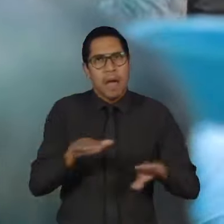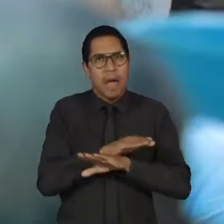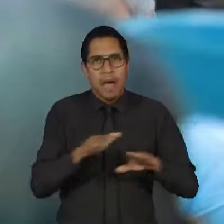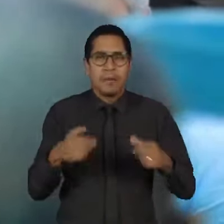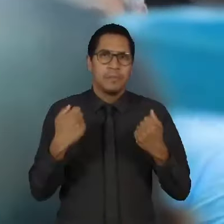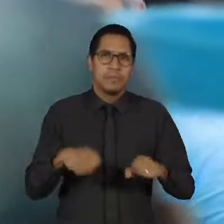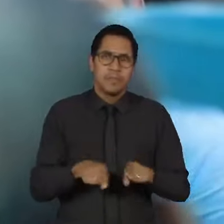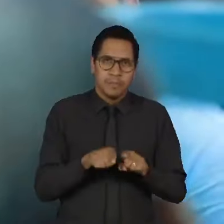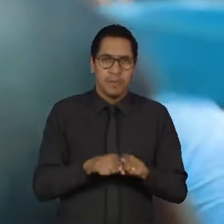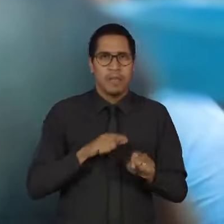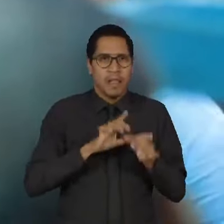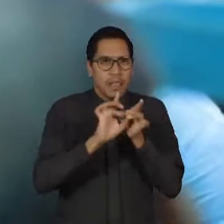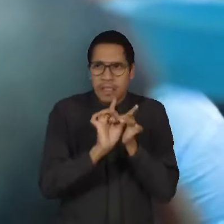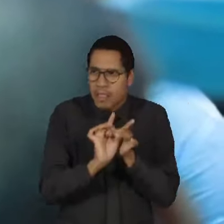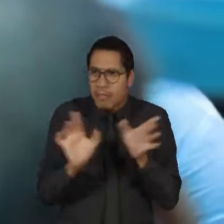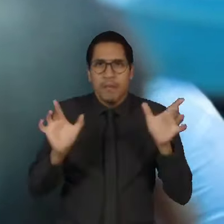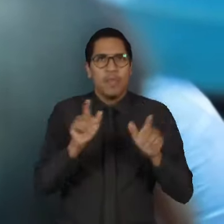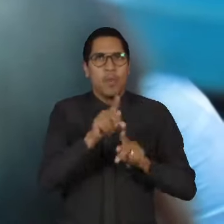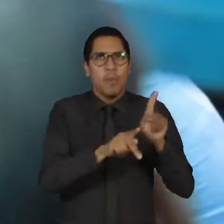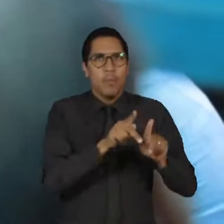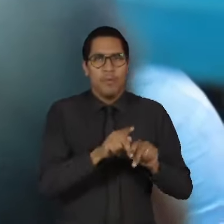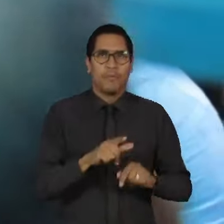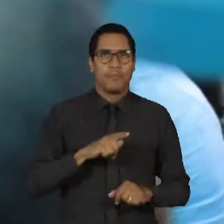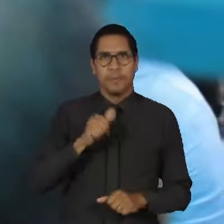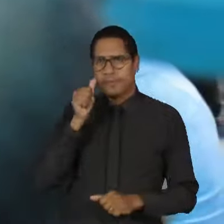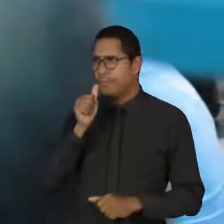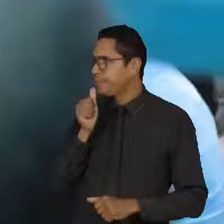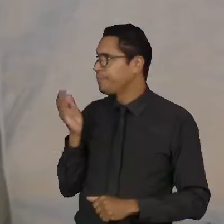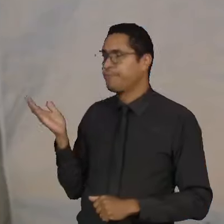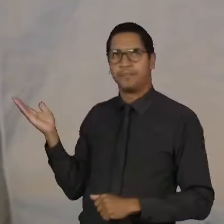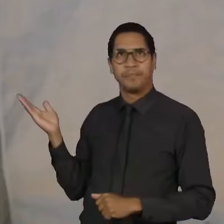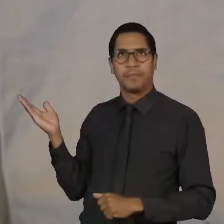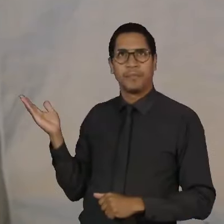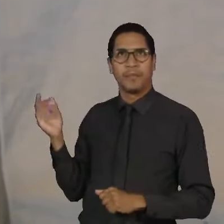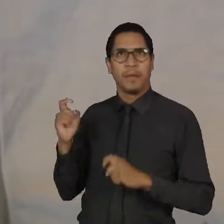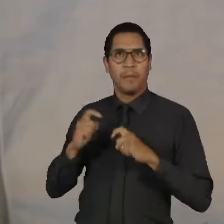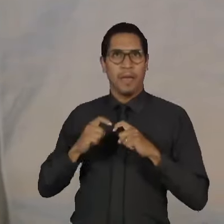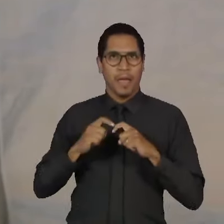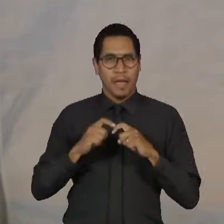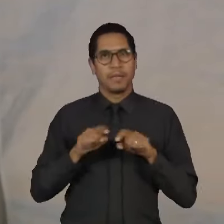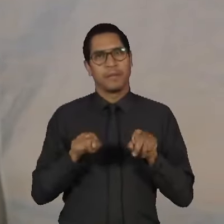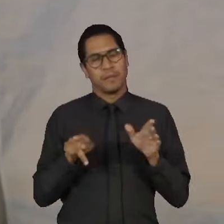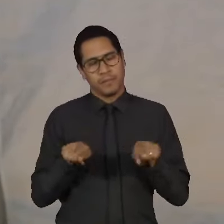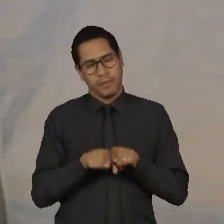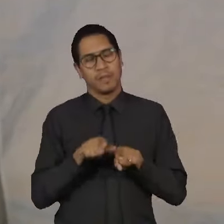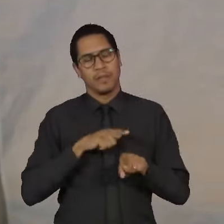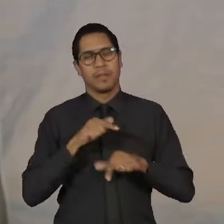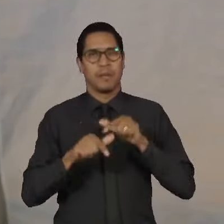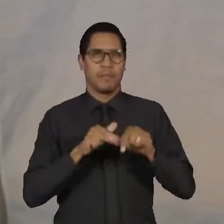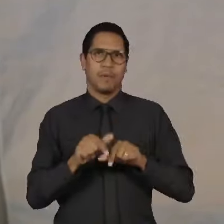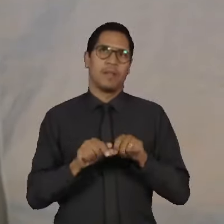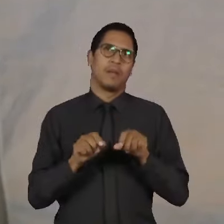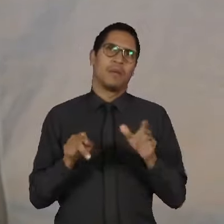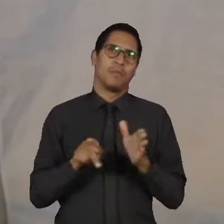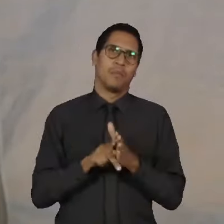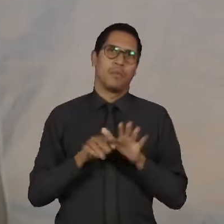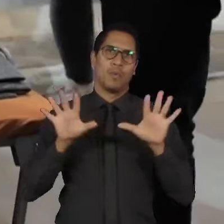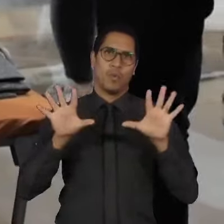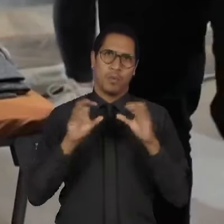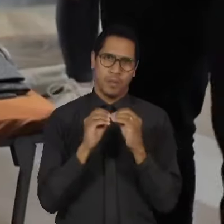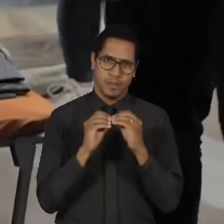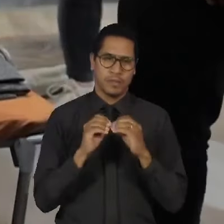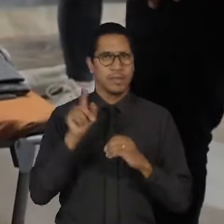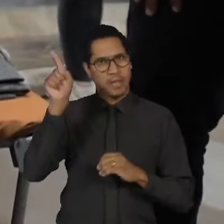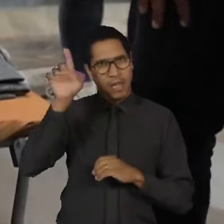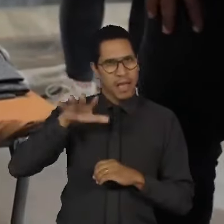a dout hann balkir diretora da Organização Mundial da Saúde na região disse que os